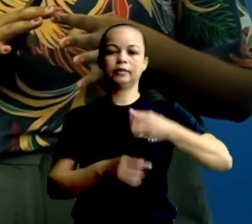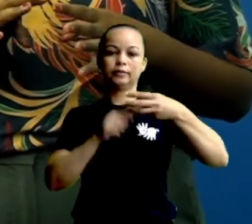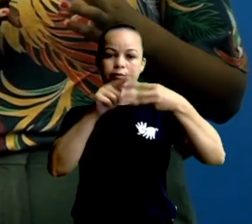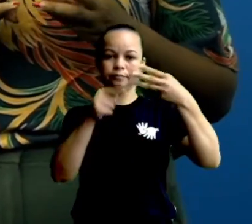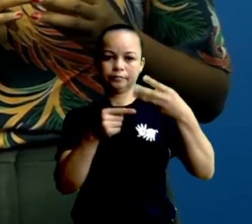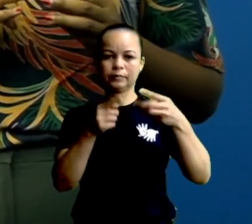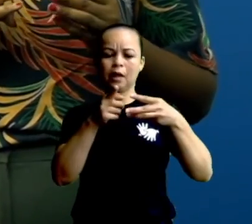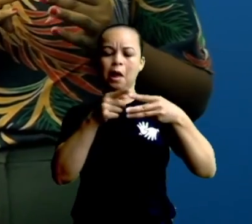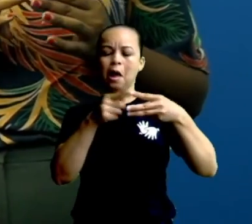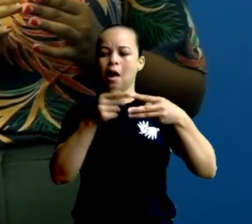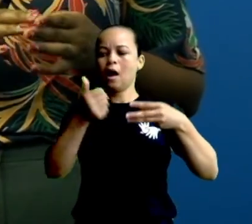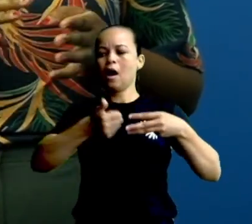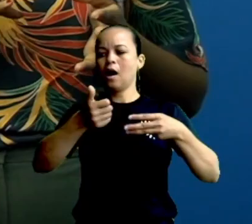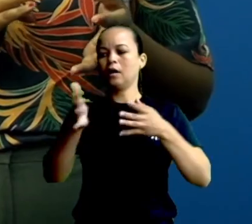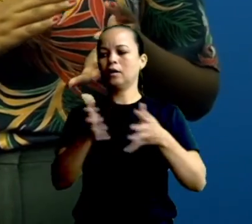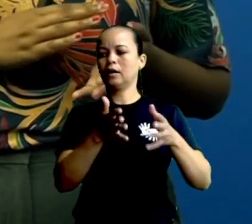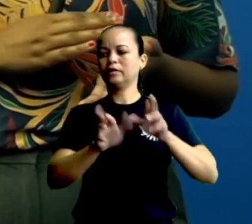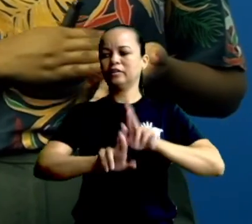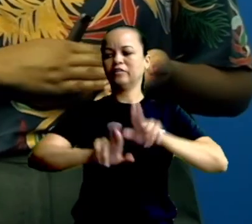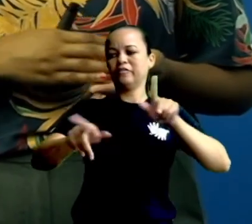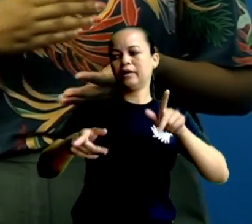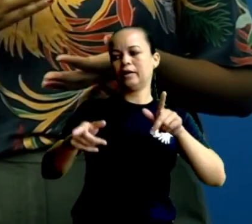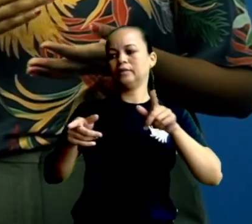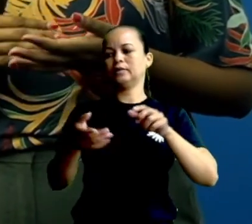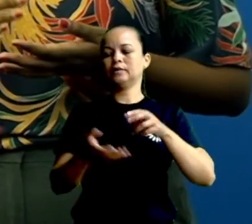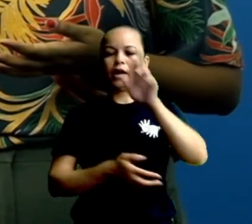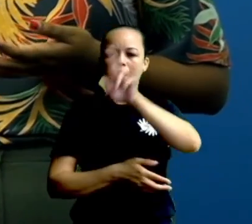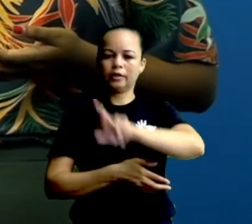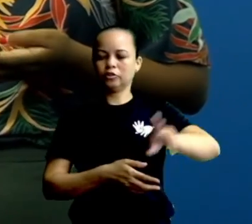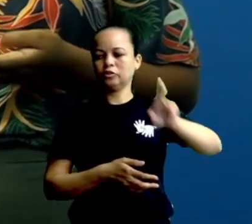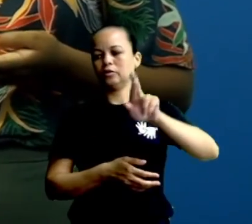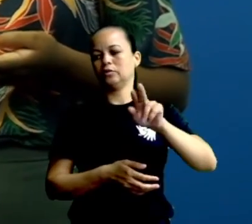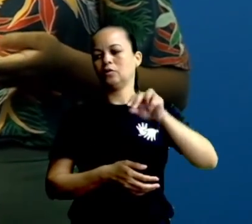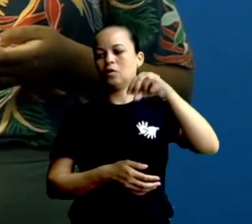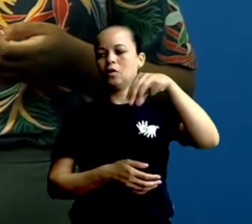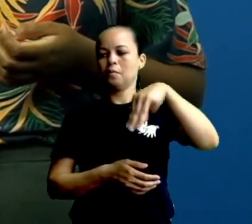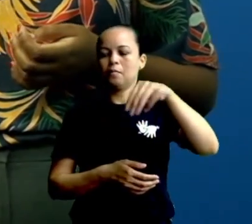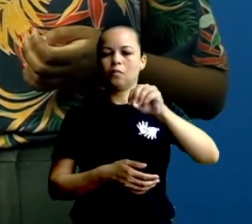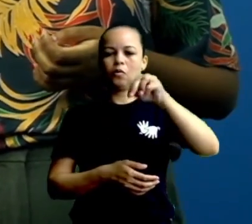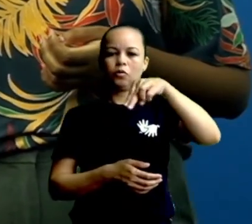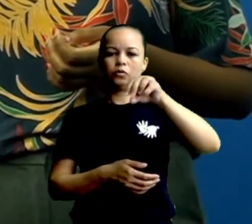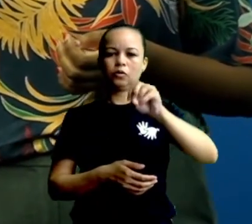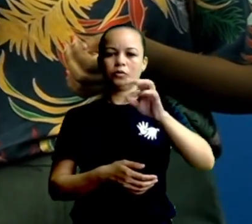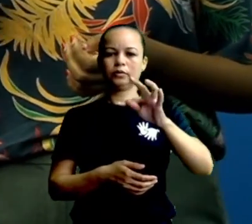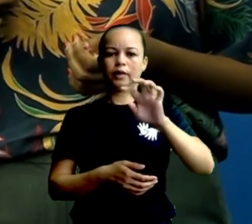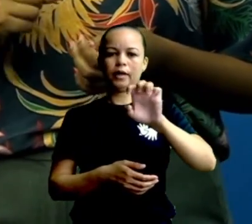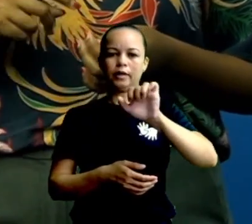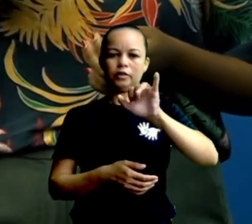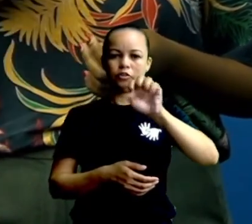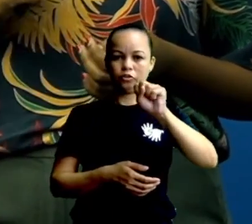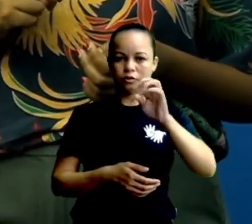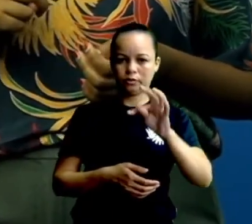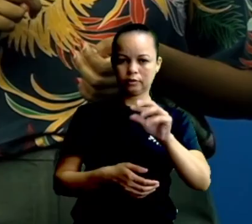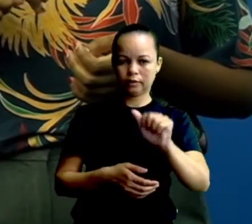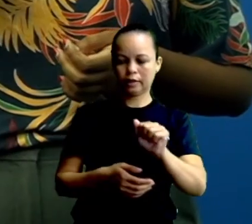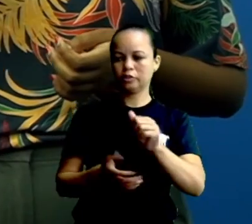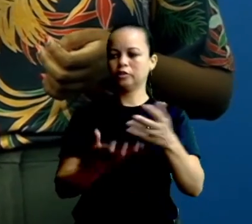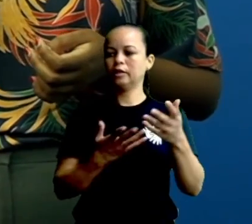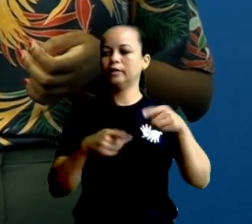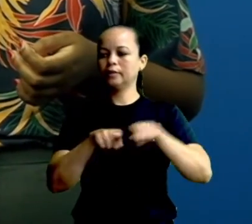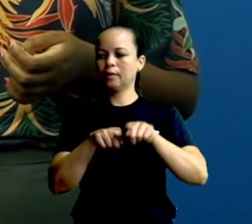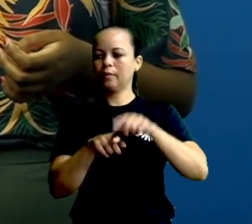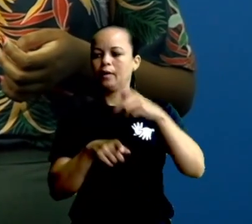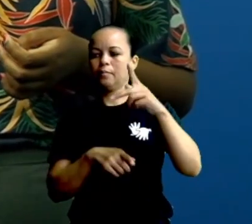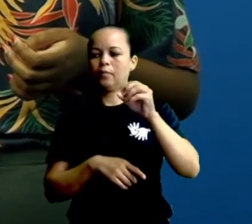a diferença entre as religiões monoteístas e as politeístas? Quero ver se vocês lembram. A segunda,